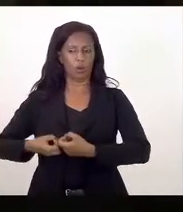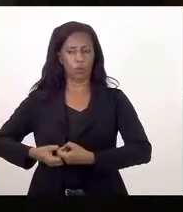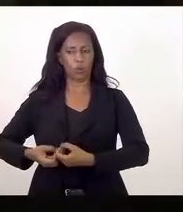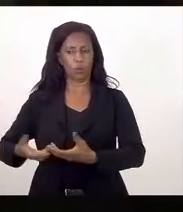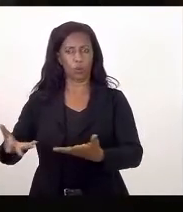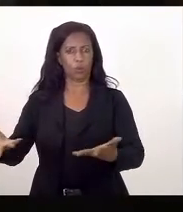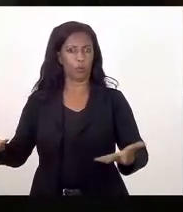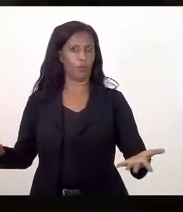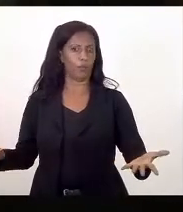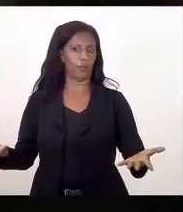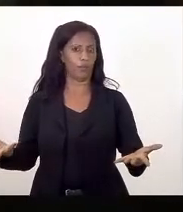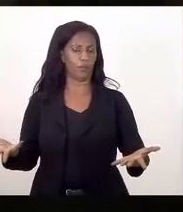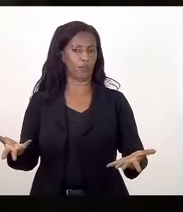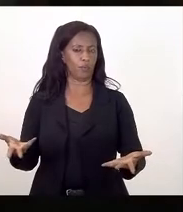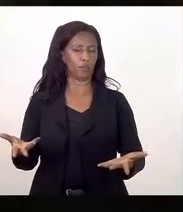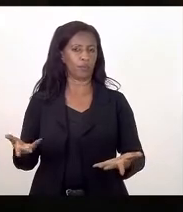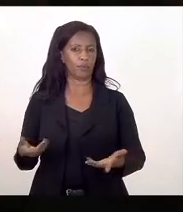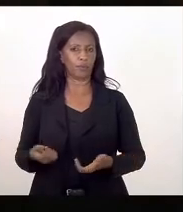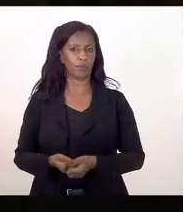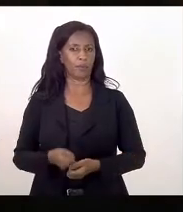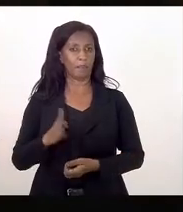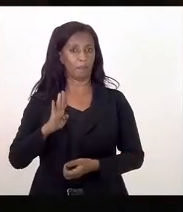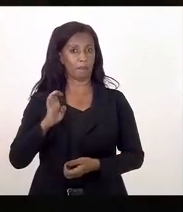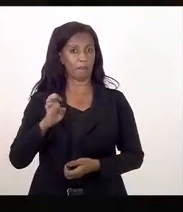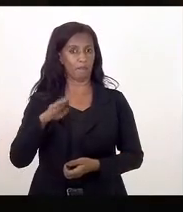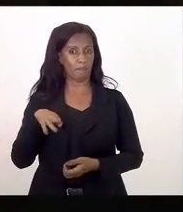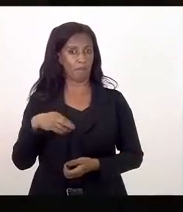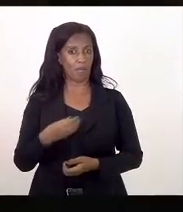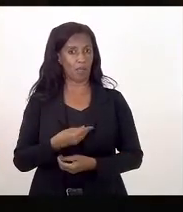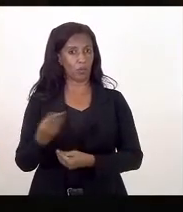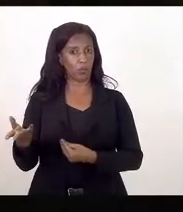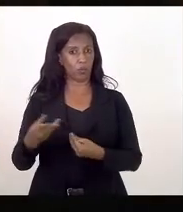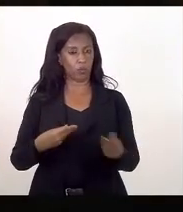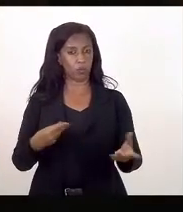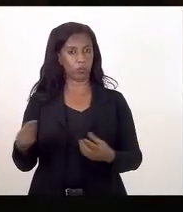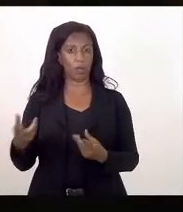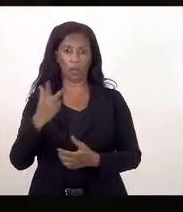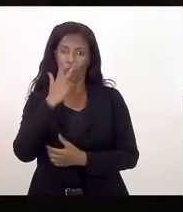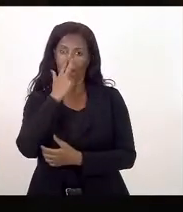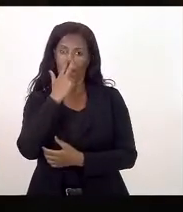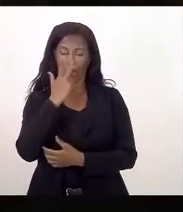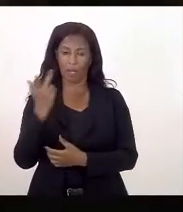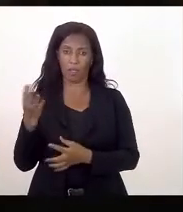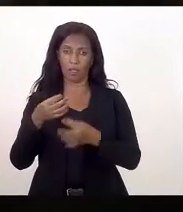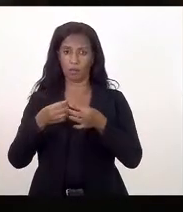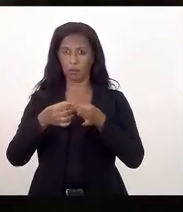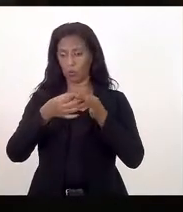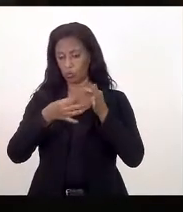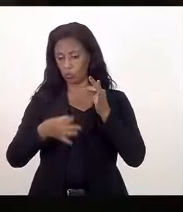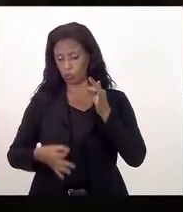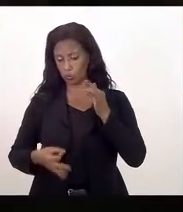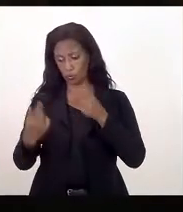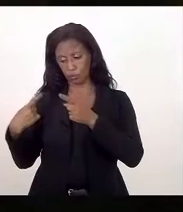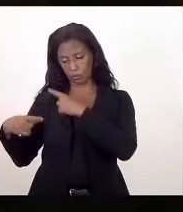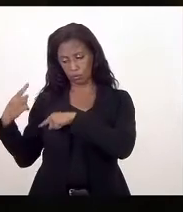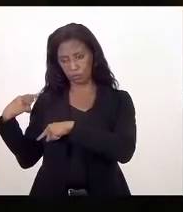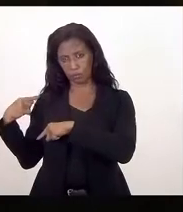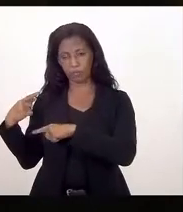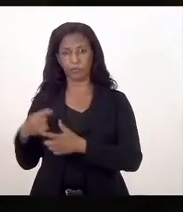de riqueza. Parece, pelo discurso que eu me anteceder,